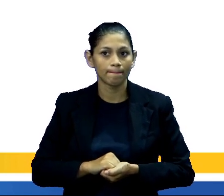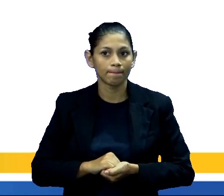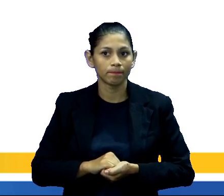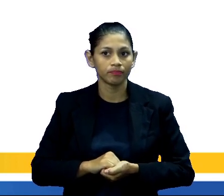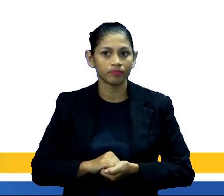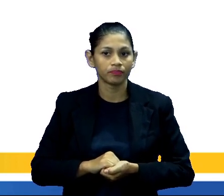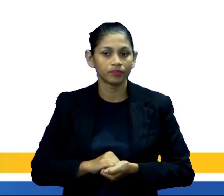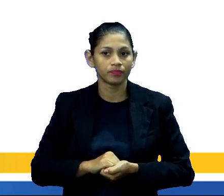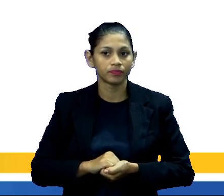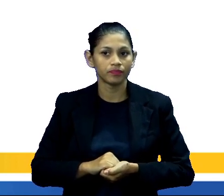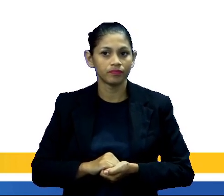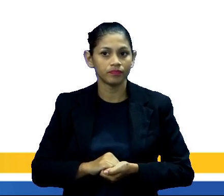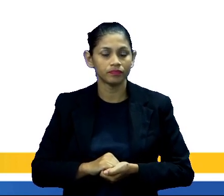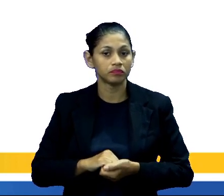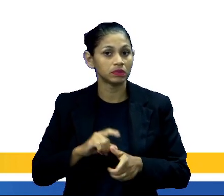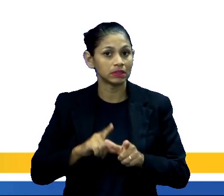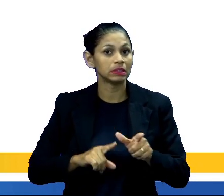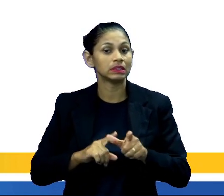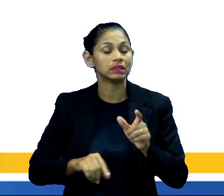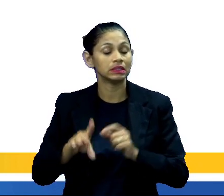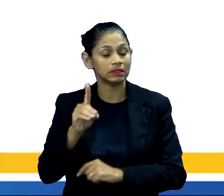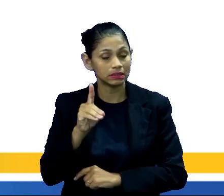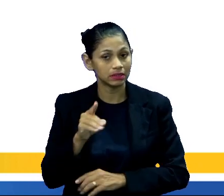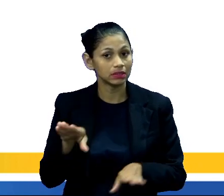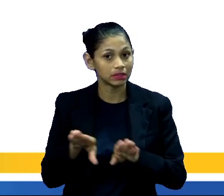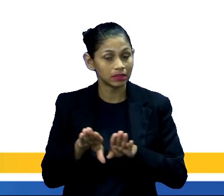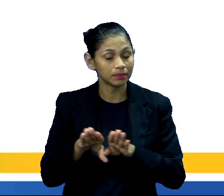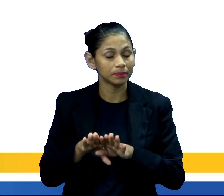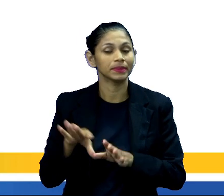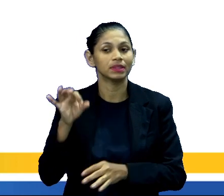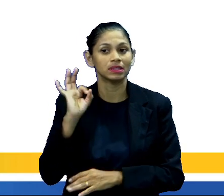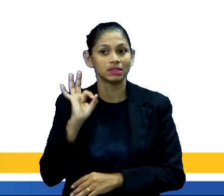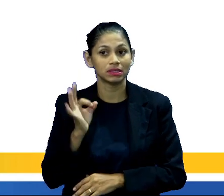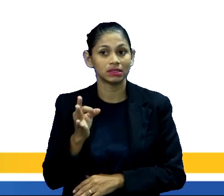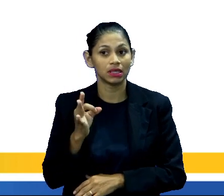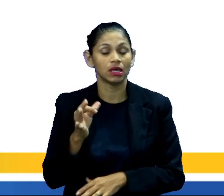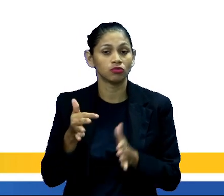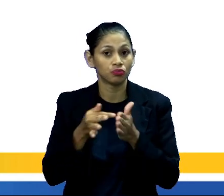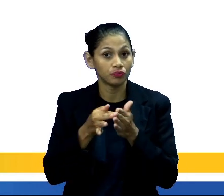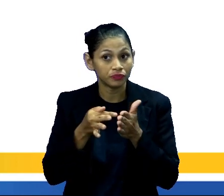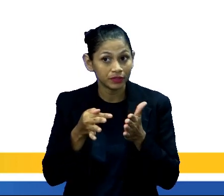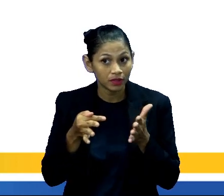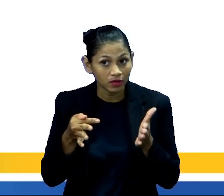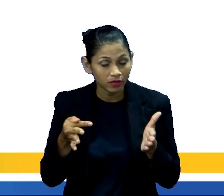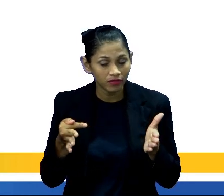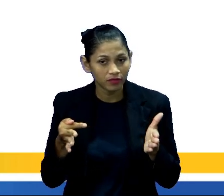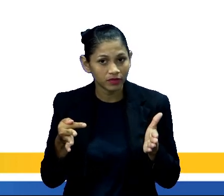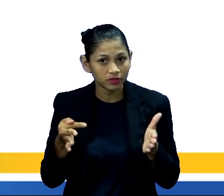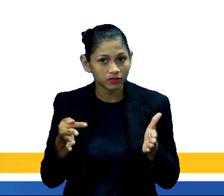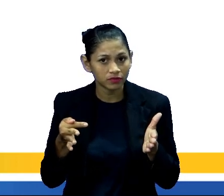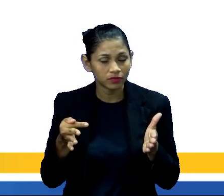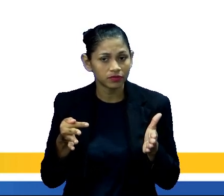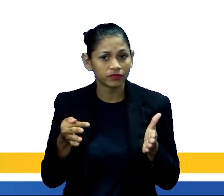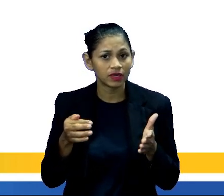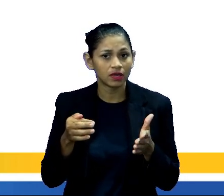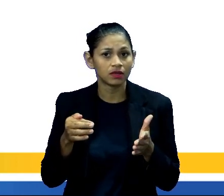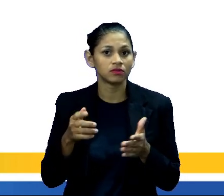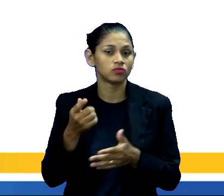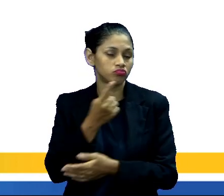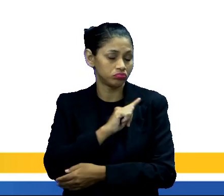Na letra D, também está correta. Nós temos ali uma frase na forma